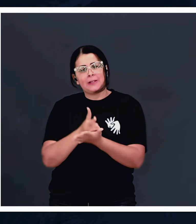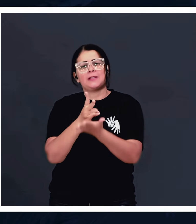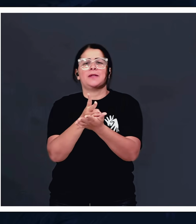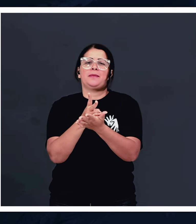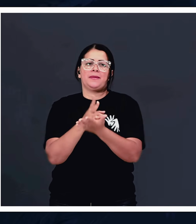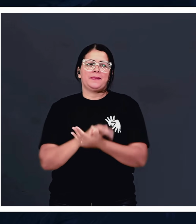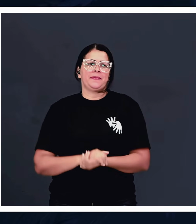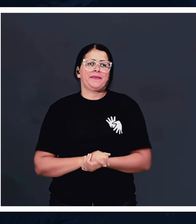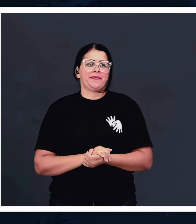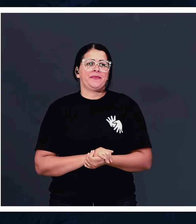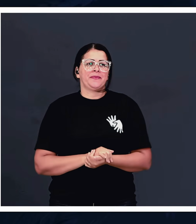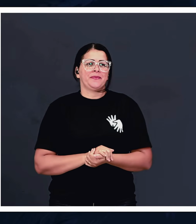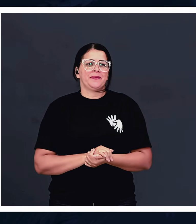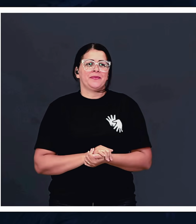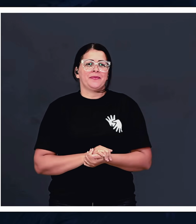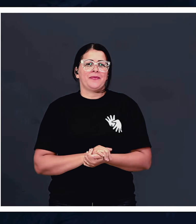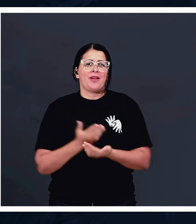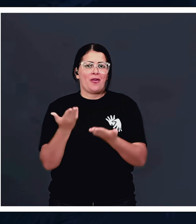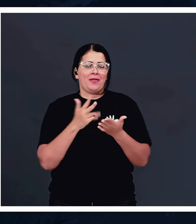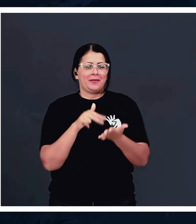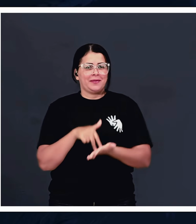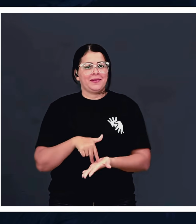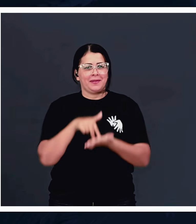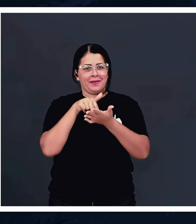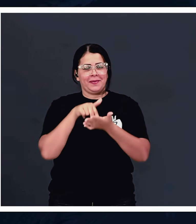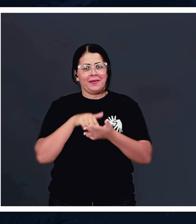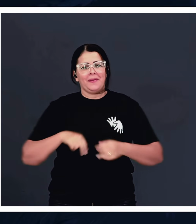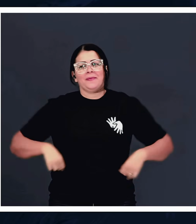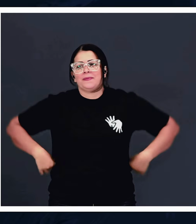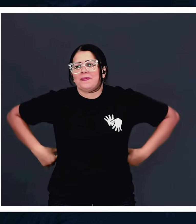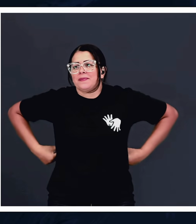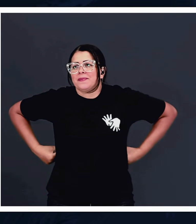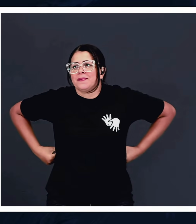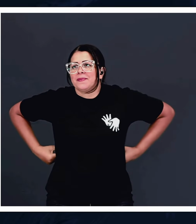abra concessões. Eu convido você a ficar de pé.